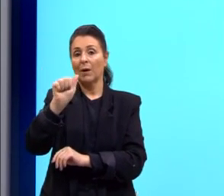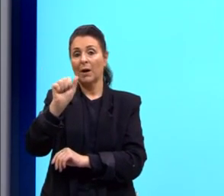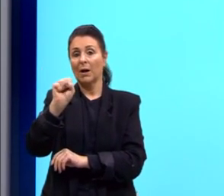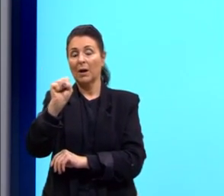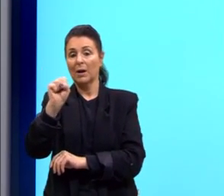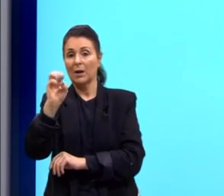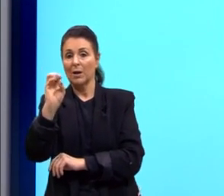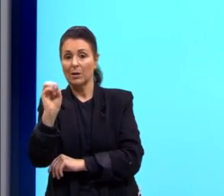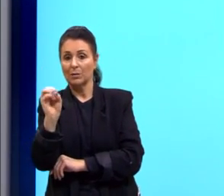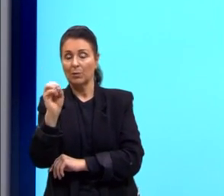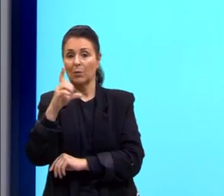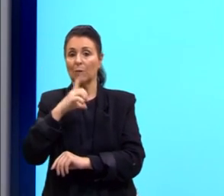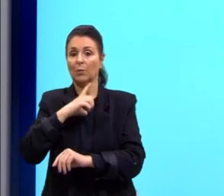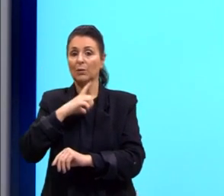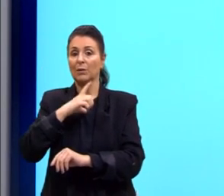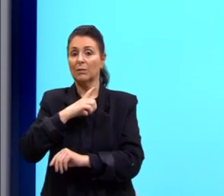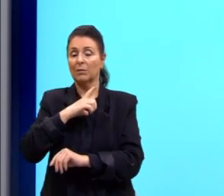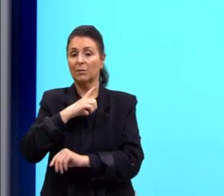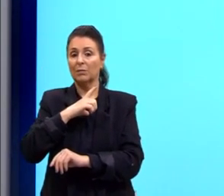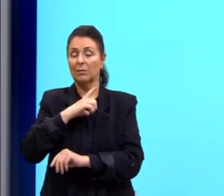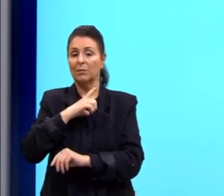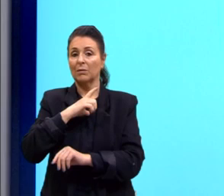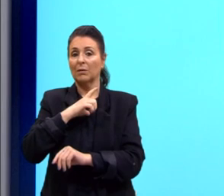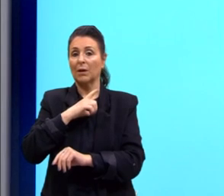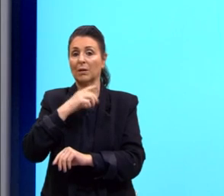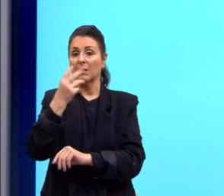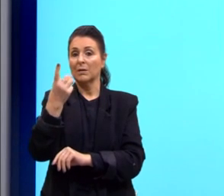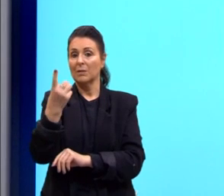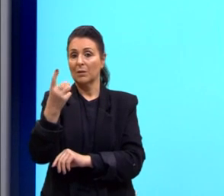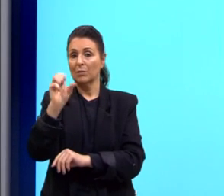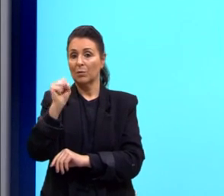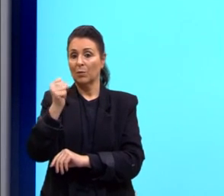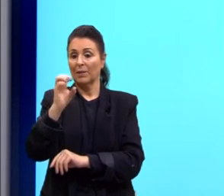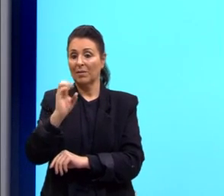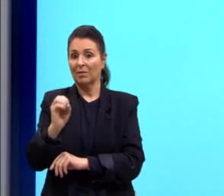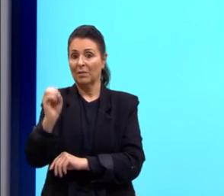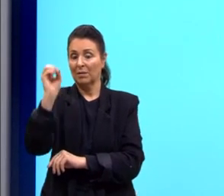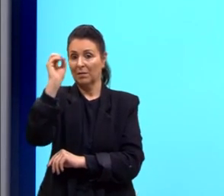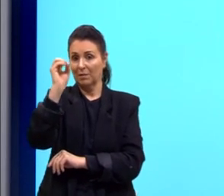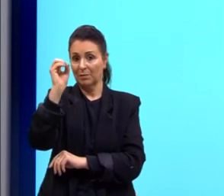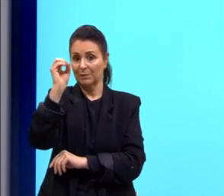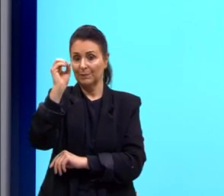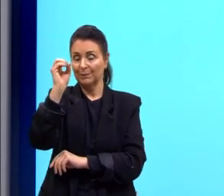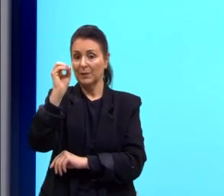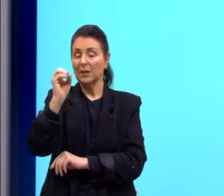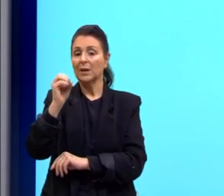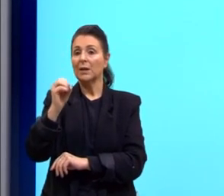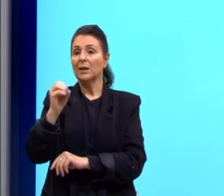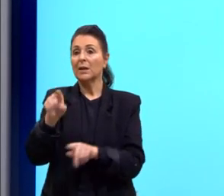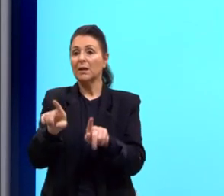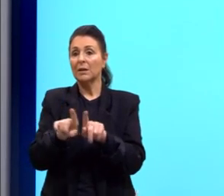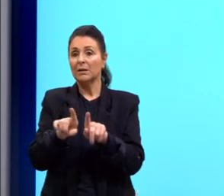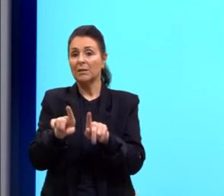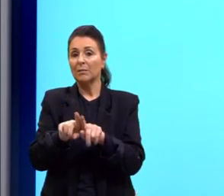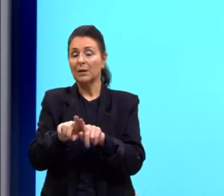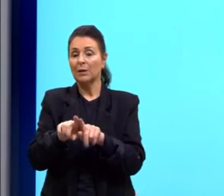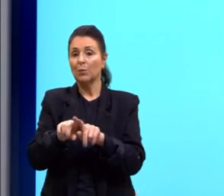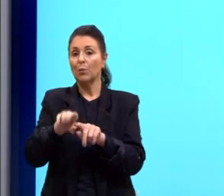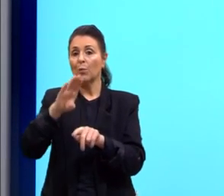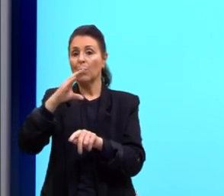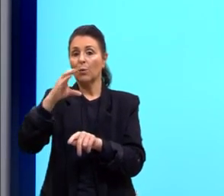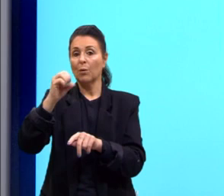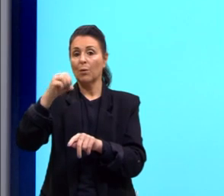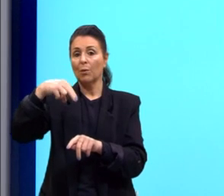quando possui exatamente a medida de 180 graus e trouxe aqui para vocês